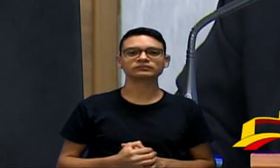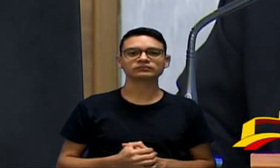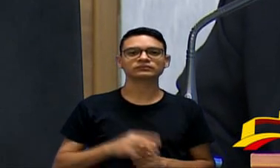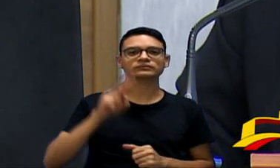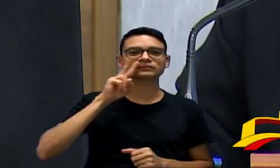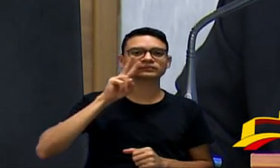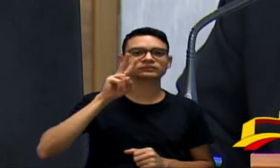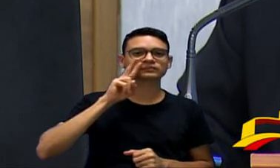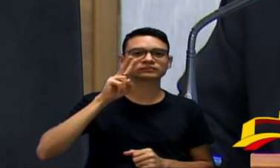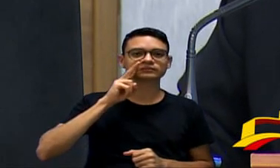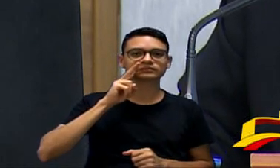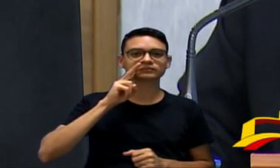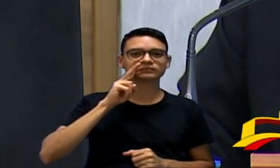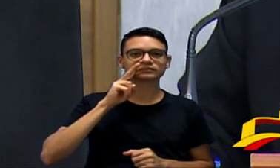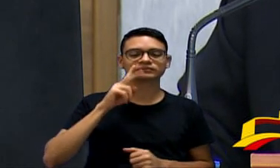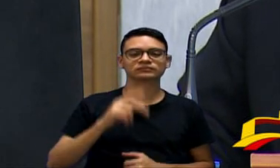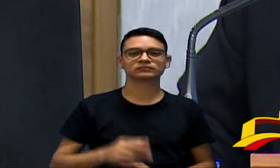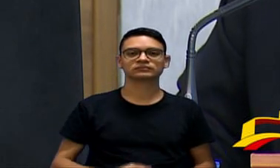Vitão do Cachorrão.